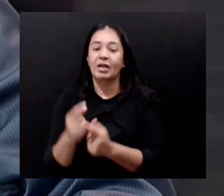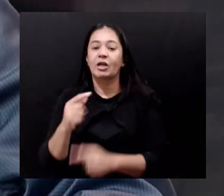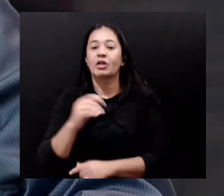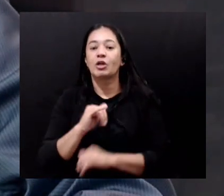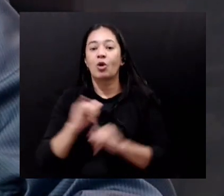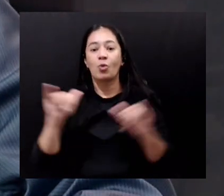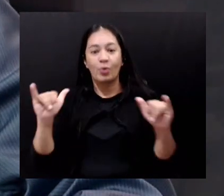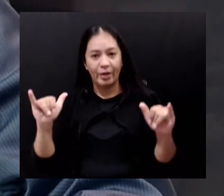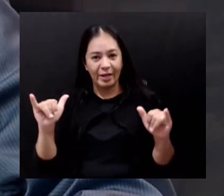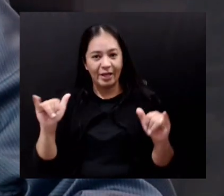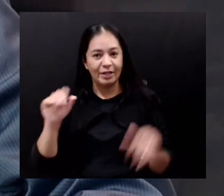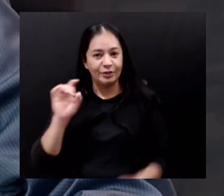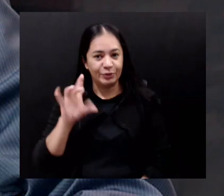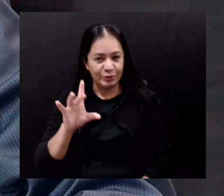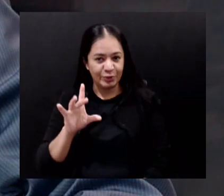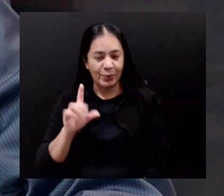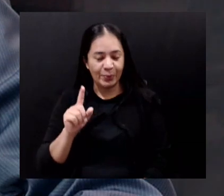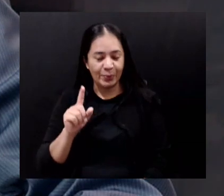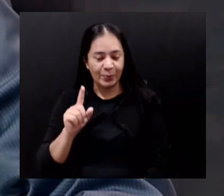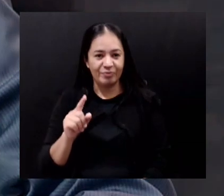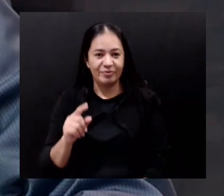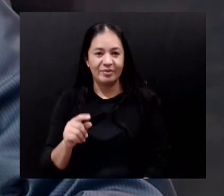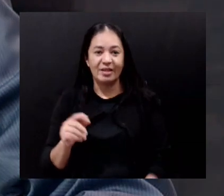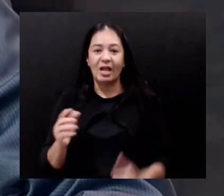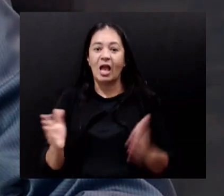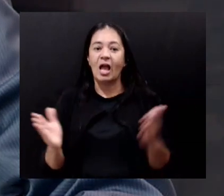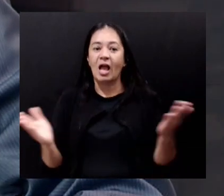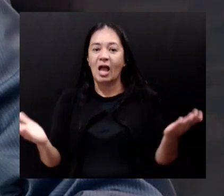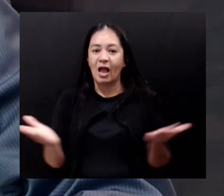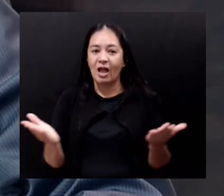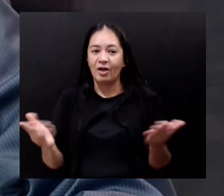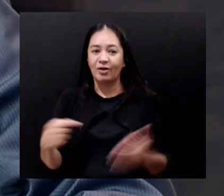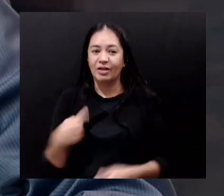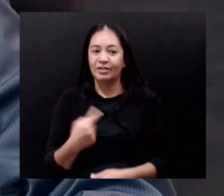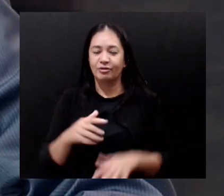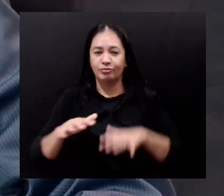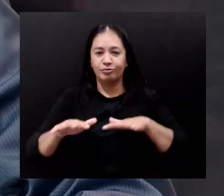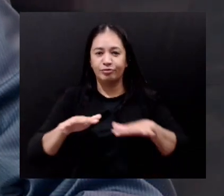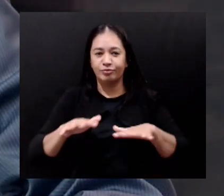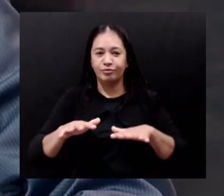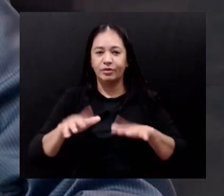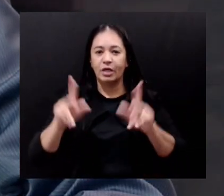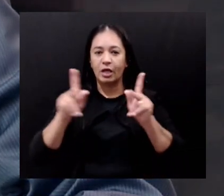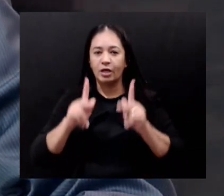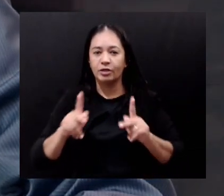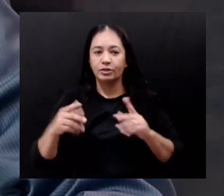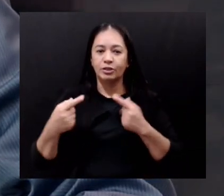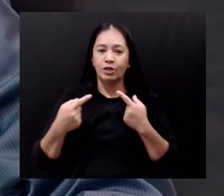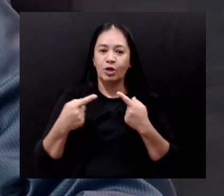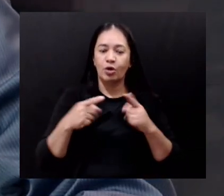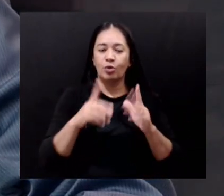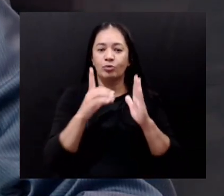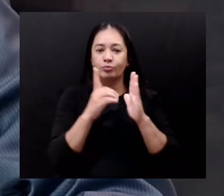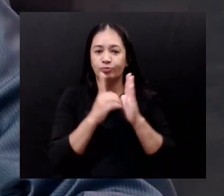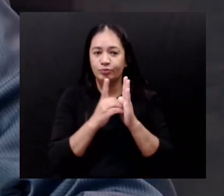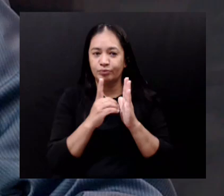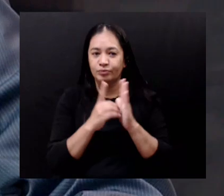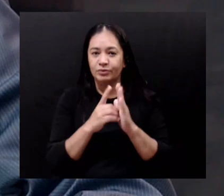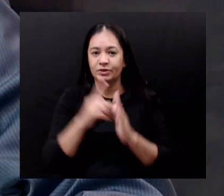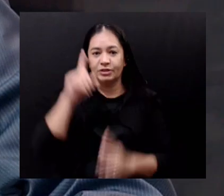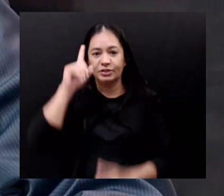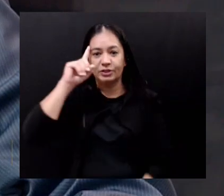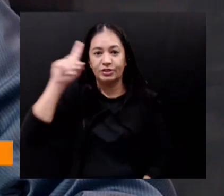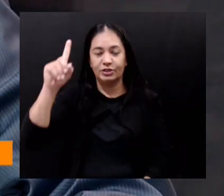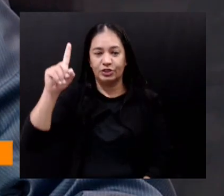possível. Dentro dessa nossa manifestação absolutamente pacífica contra o decreto Tajani, dia 3 de maio, em São Paulo,